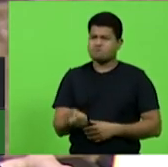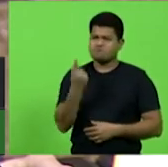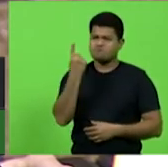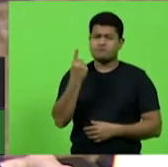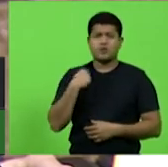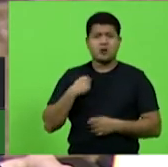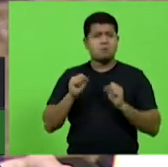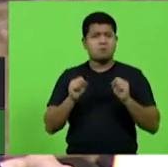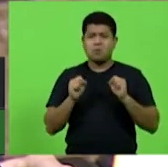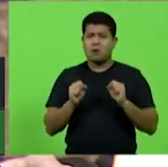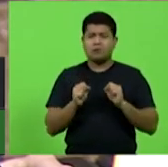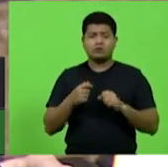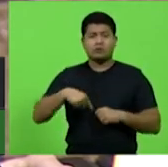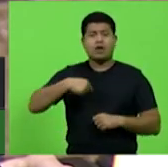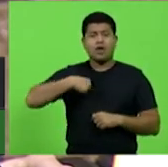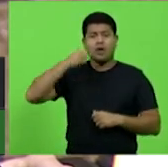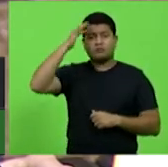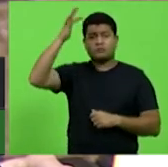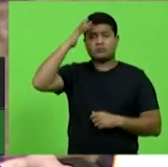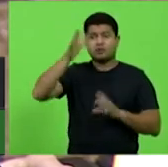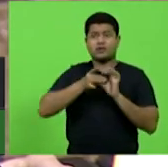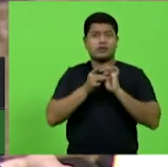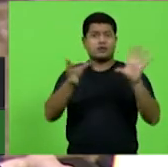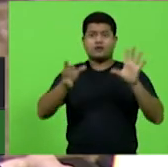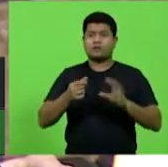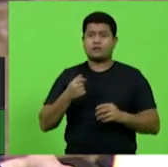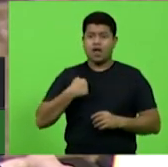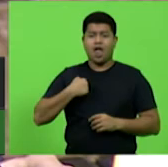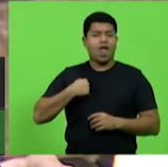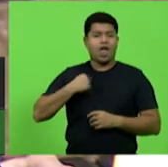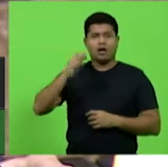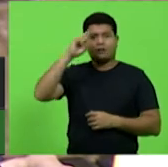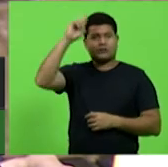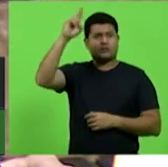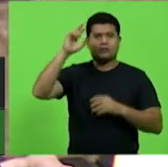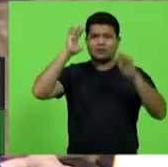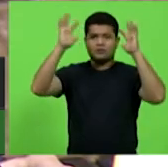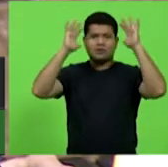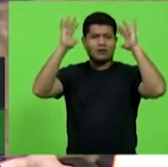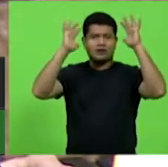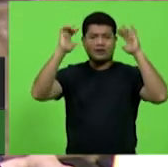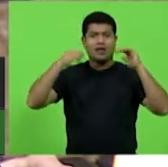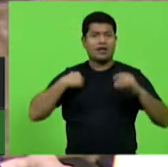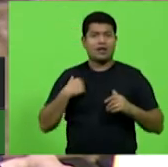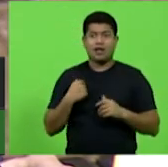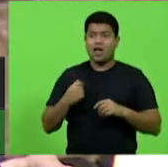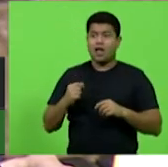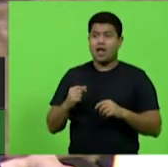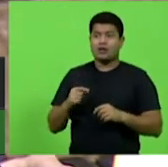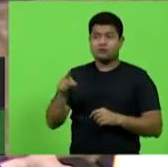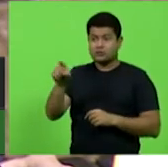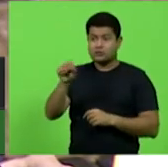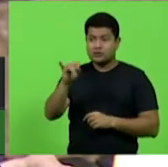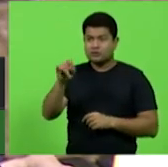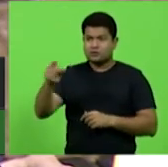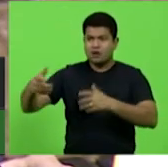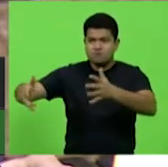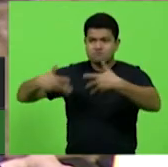coisa. E do meu pensamento eu sou o dono. Eu pensarei aquilo que o senhor me incentivar a